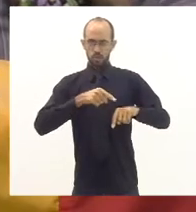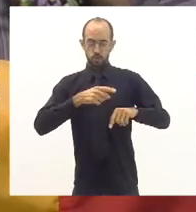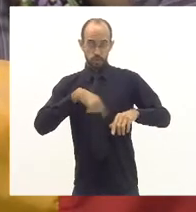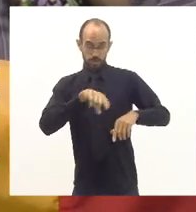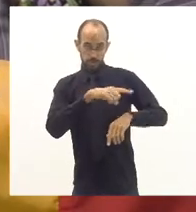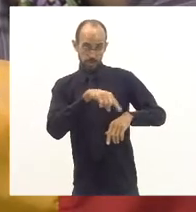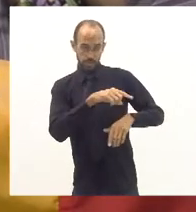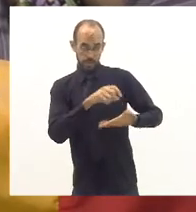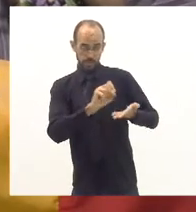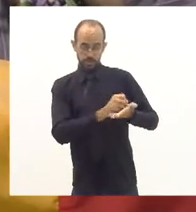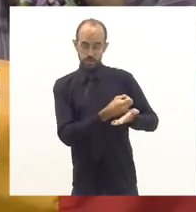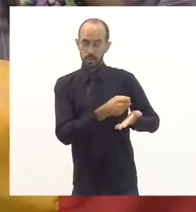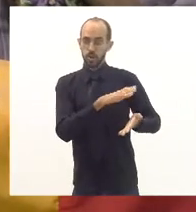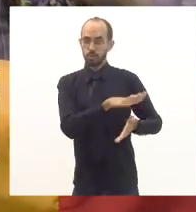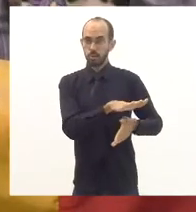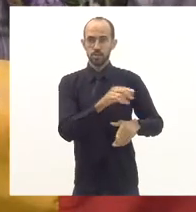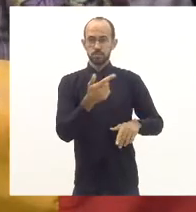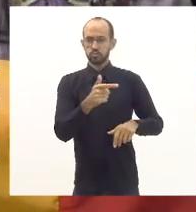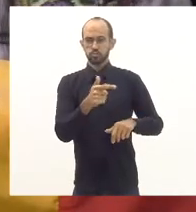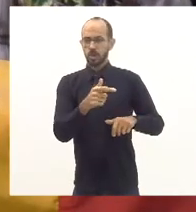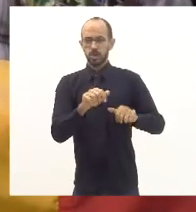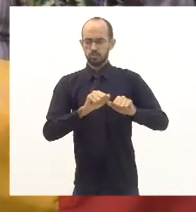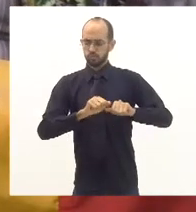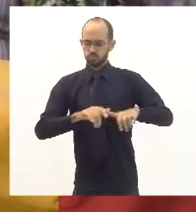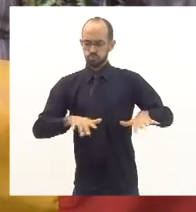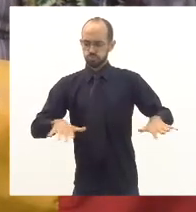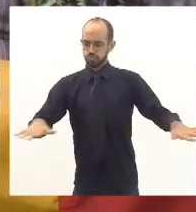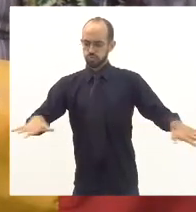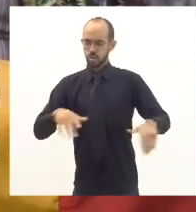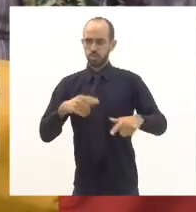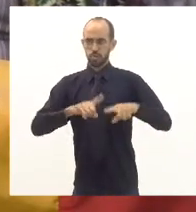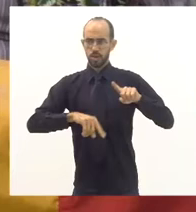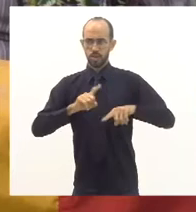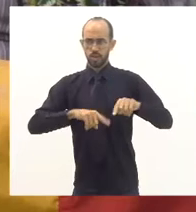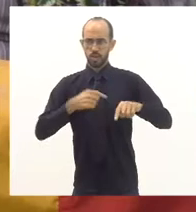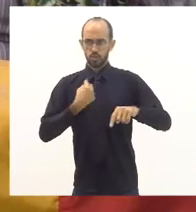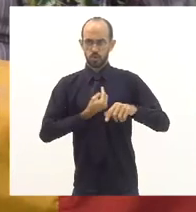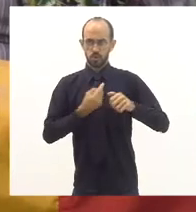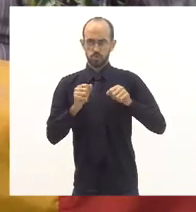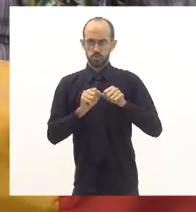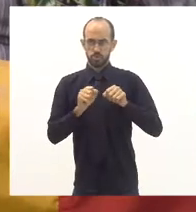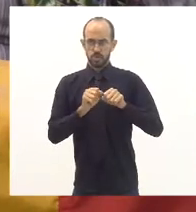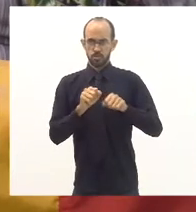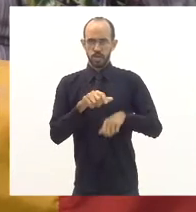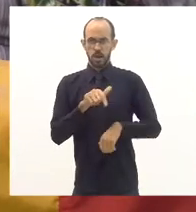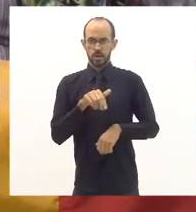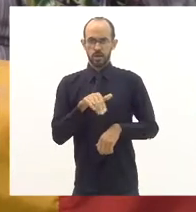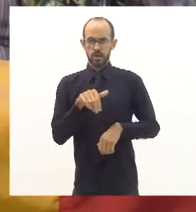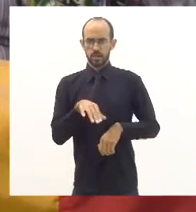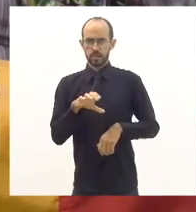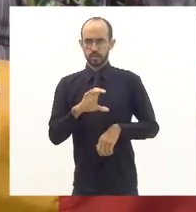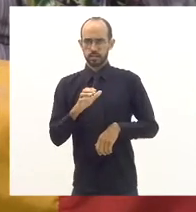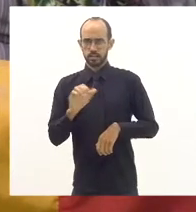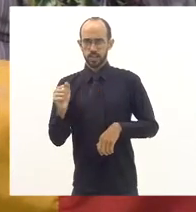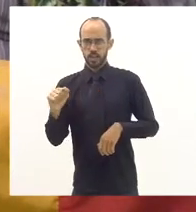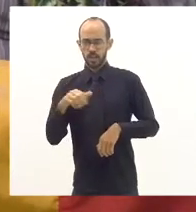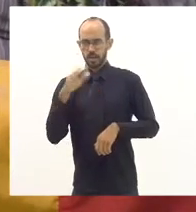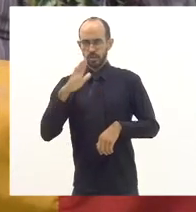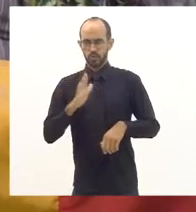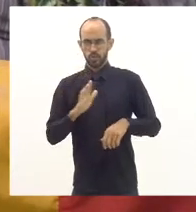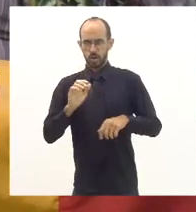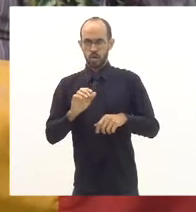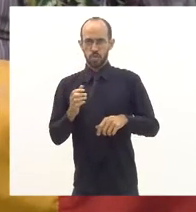porém não houve a capilarização desse material que nós produzimos, a Aliança Nacional, Arco-Íris.